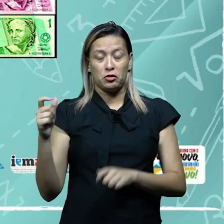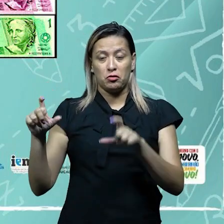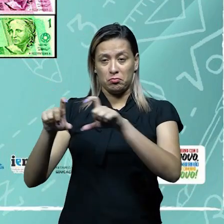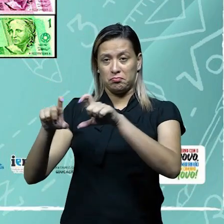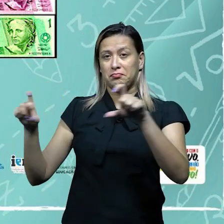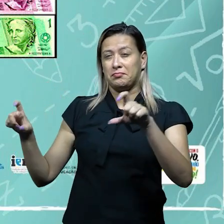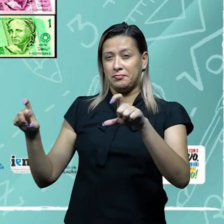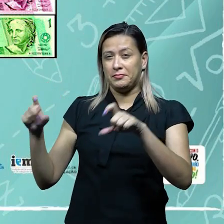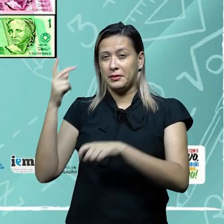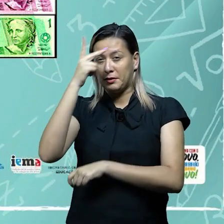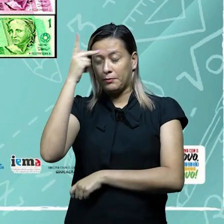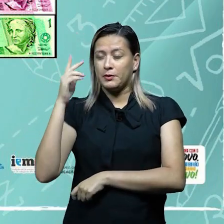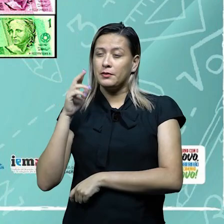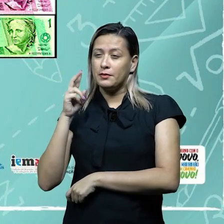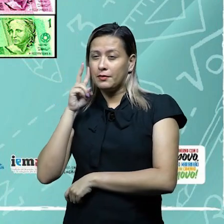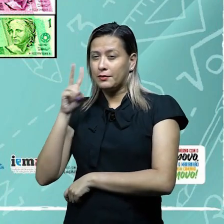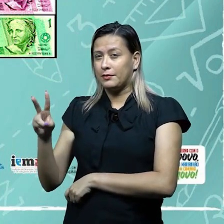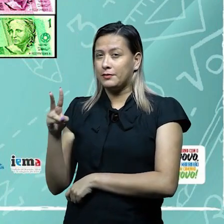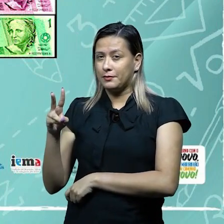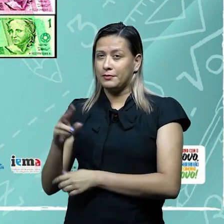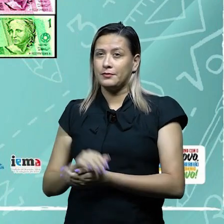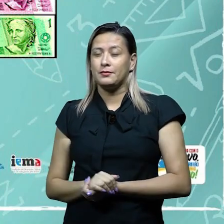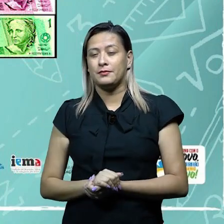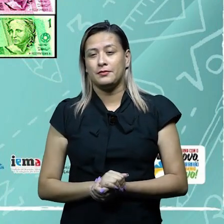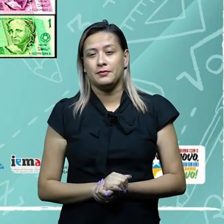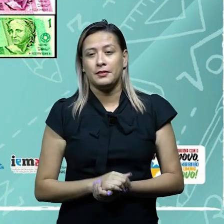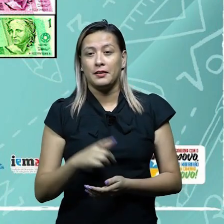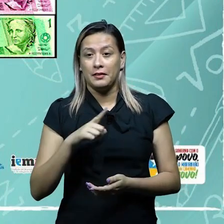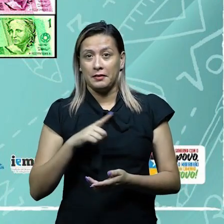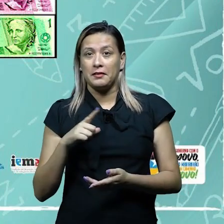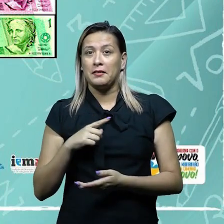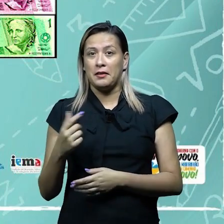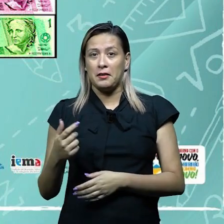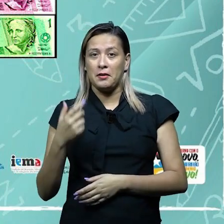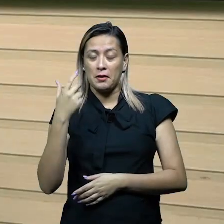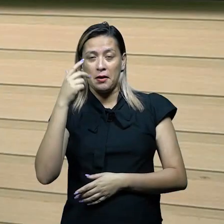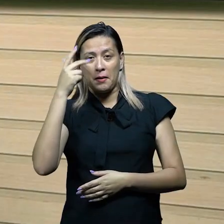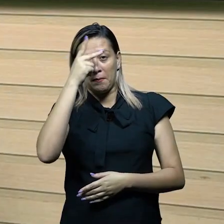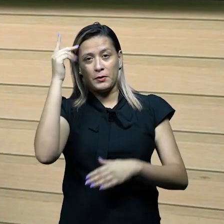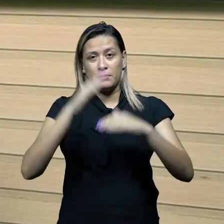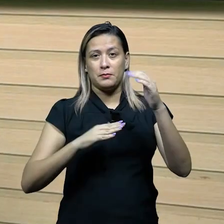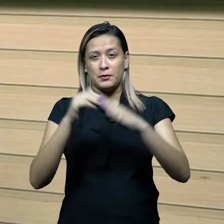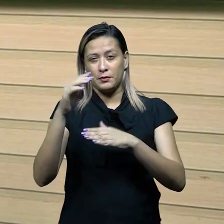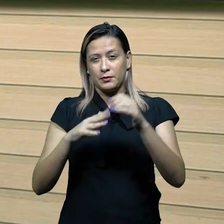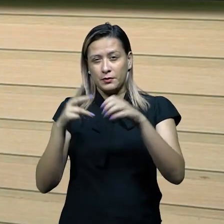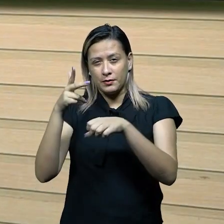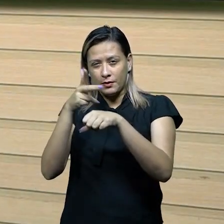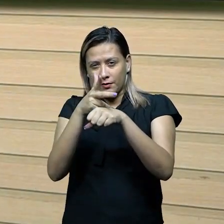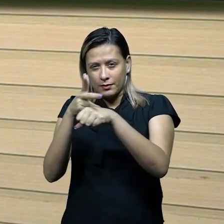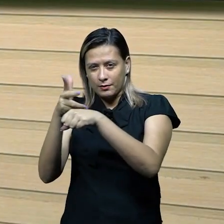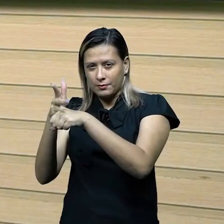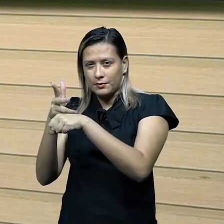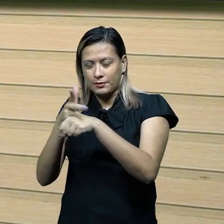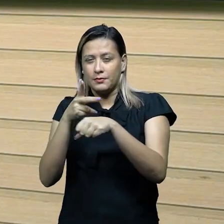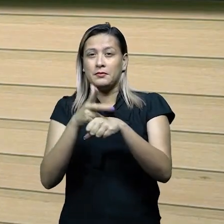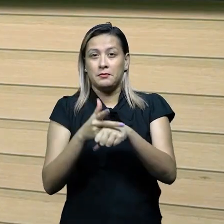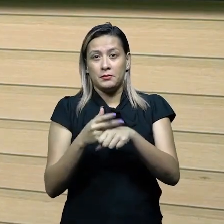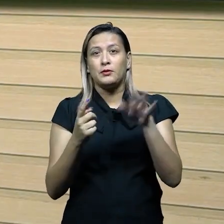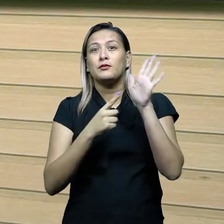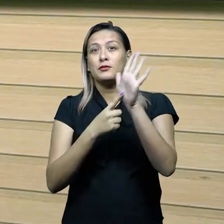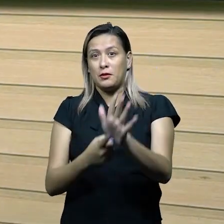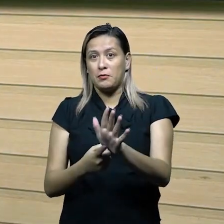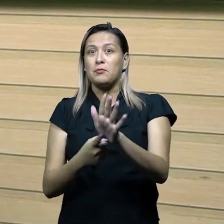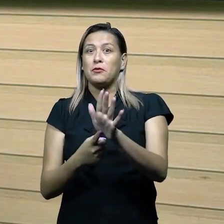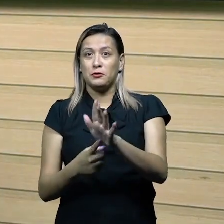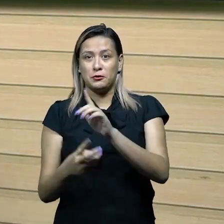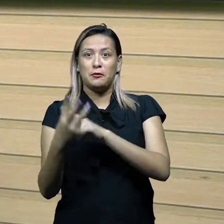mundo gosta de ver. O nosso amigo aqui, cinegrafista, já me mostrou aí 3 de 100. Inclusive eu não botei a de 200, eu nunca olhei uma de 200, eu espero